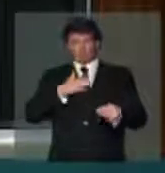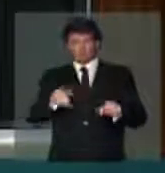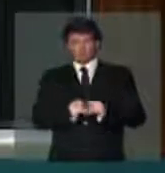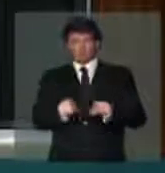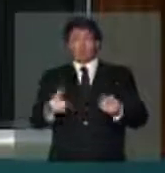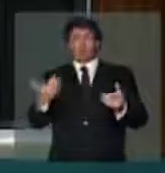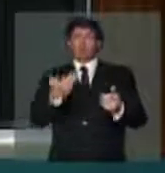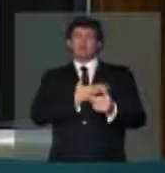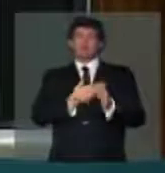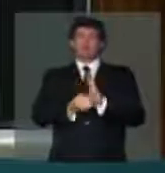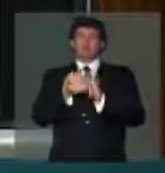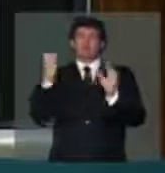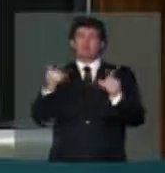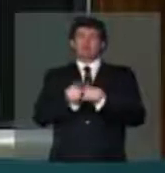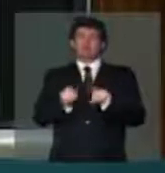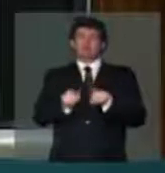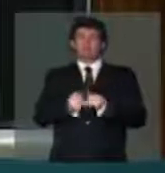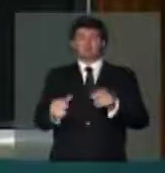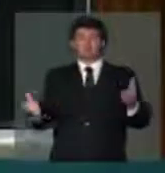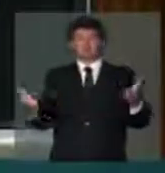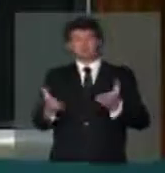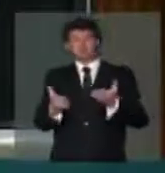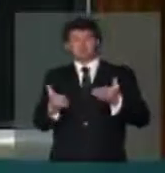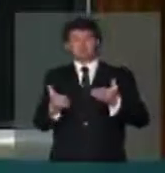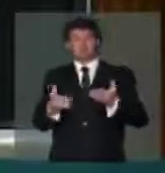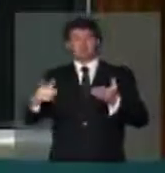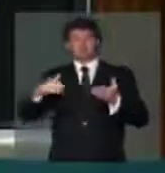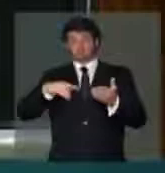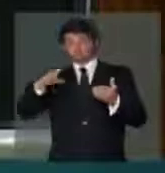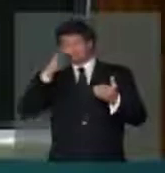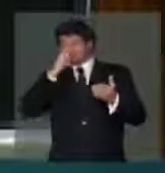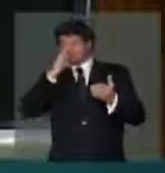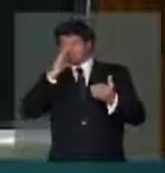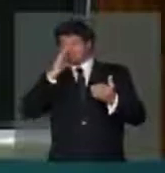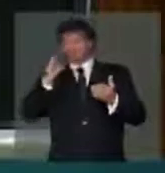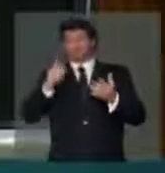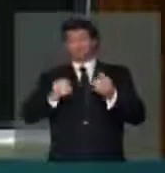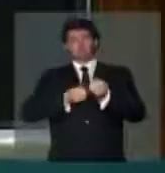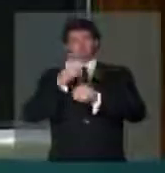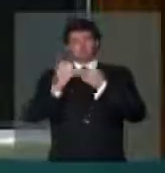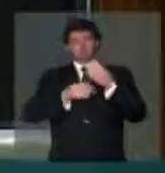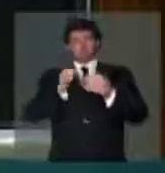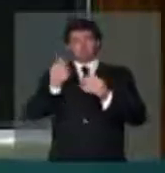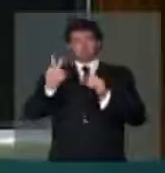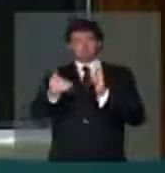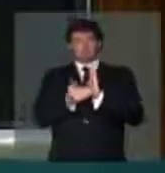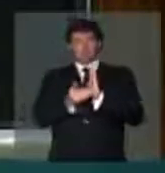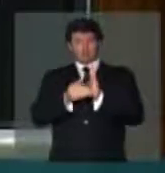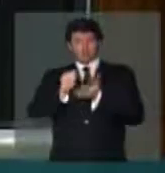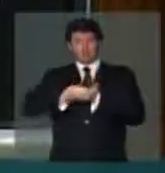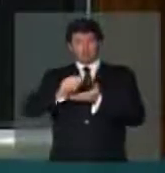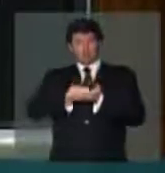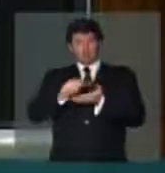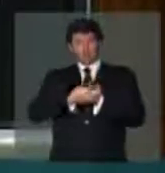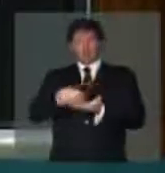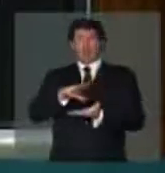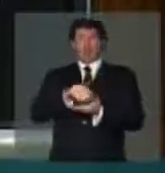muitos amigos que estão também assistindo o discurso, copiando e